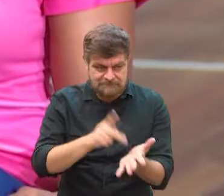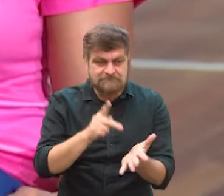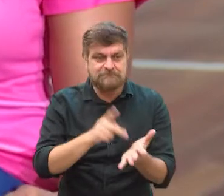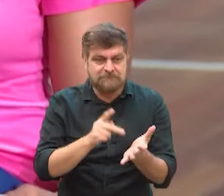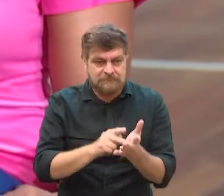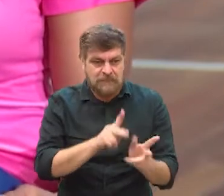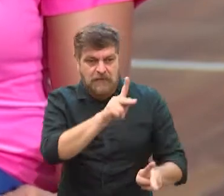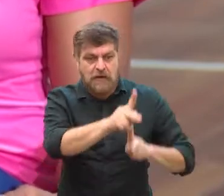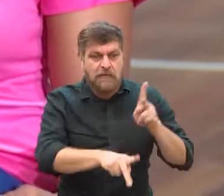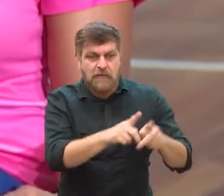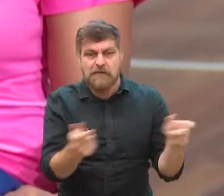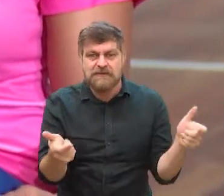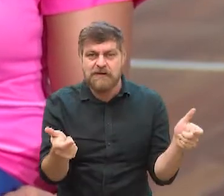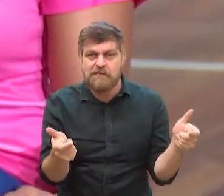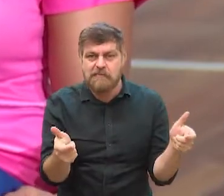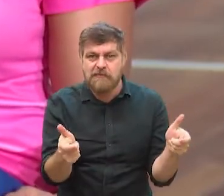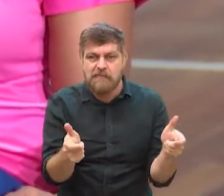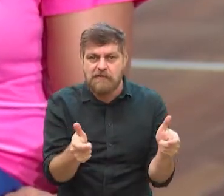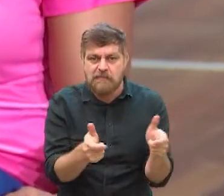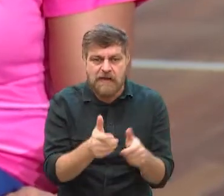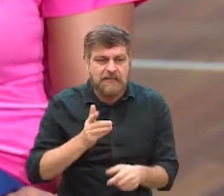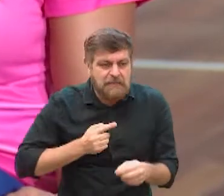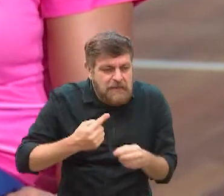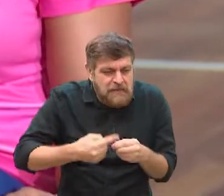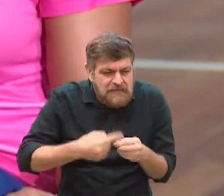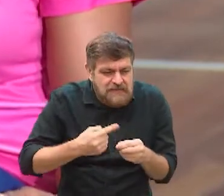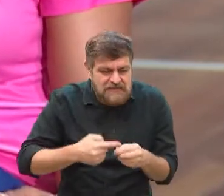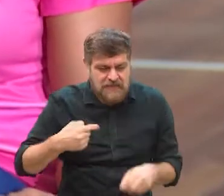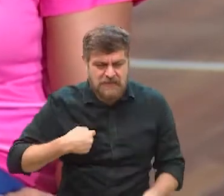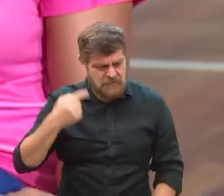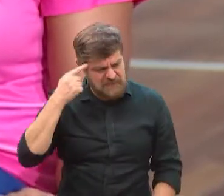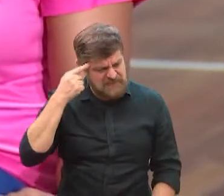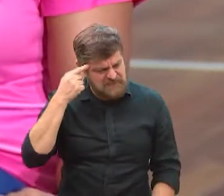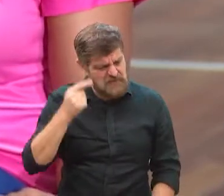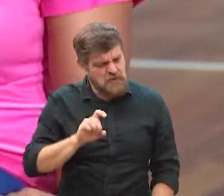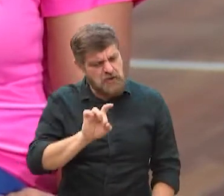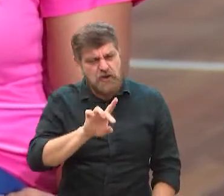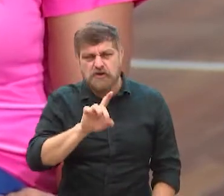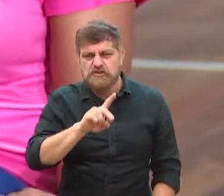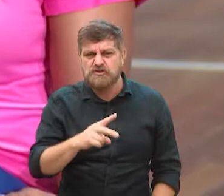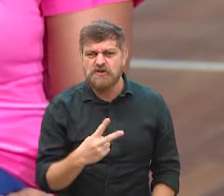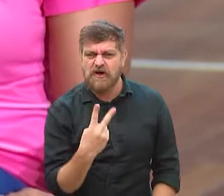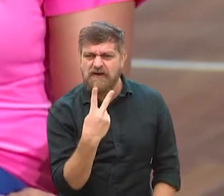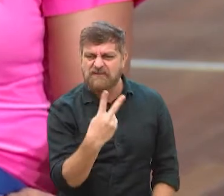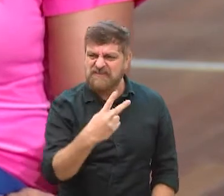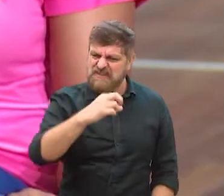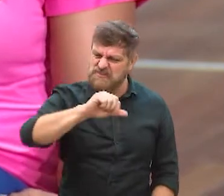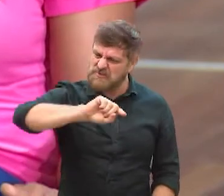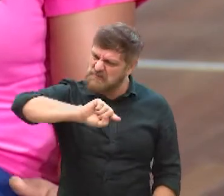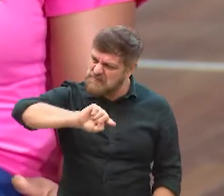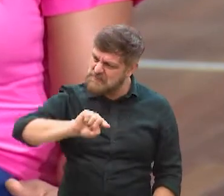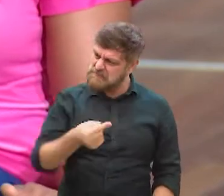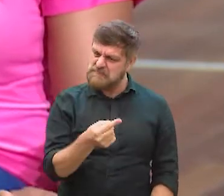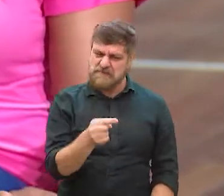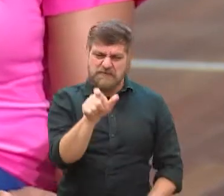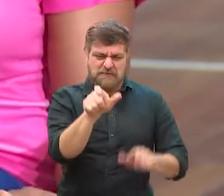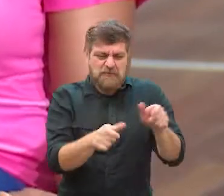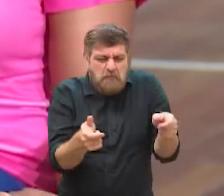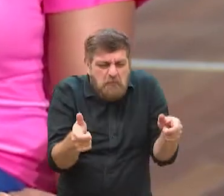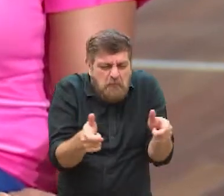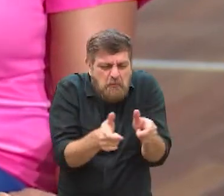vi que diminuiu a população. Para mim era até mais, eu não lembrava que tinha 29